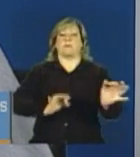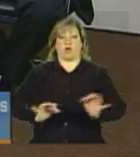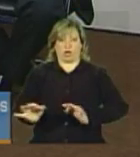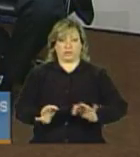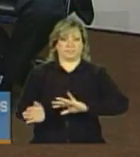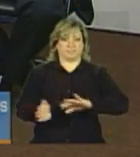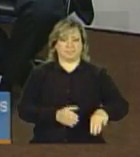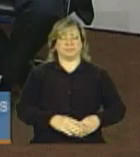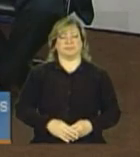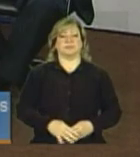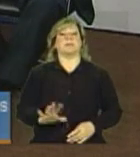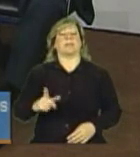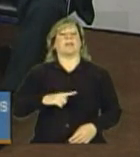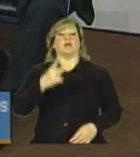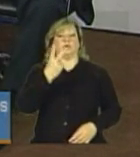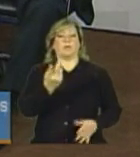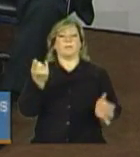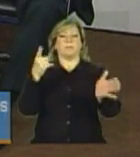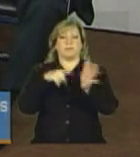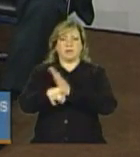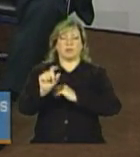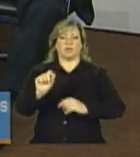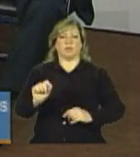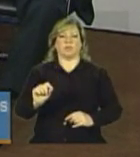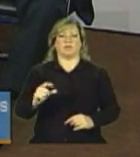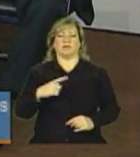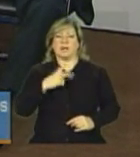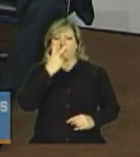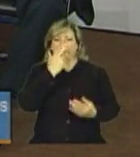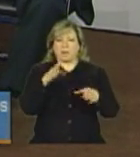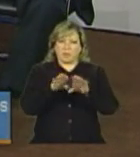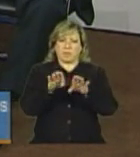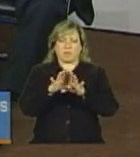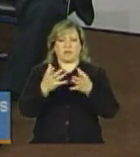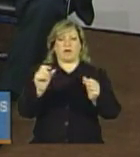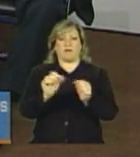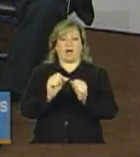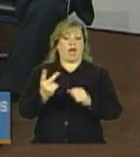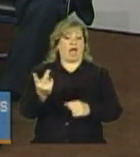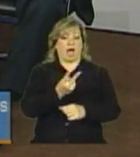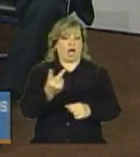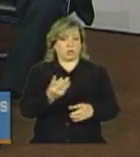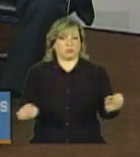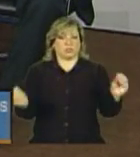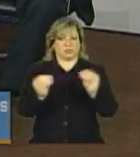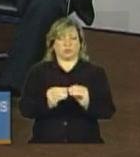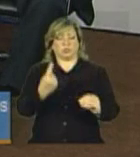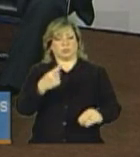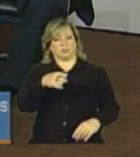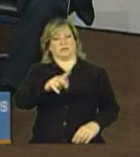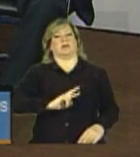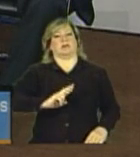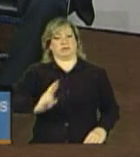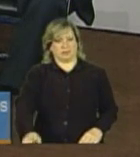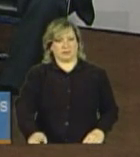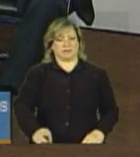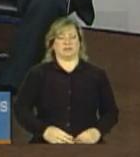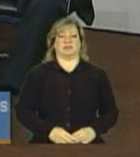duas perguntas, mas como são mais ou menos similares, eu vou fazer as duas de uma vez para o senhor responda